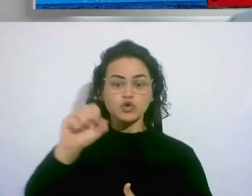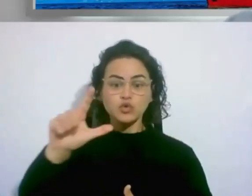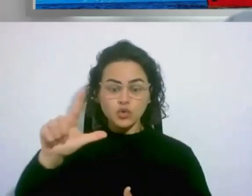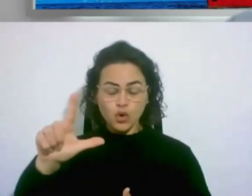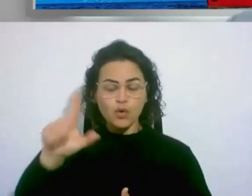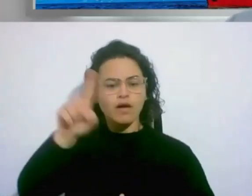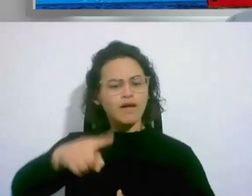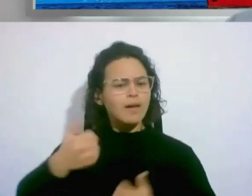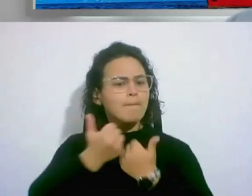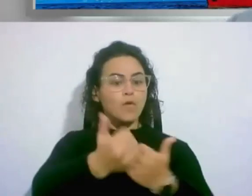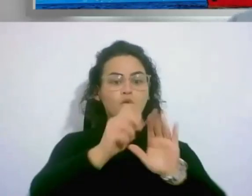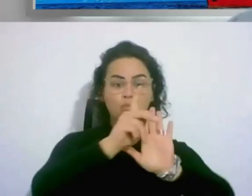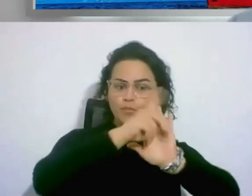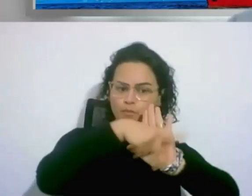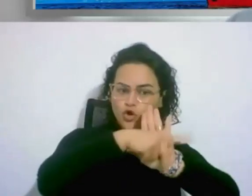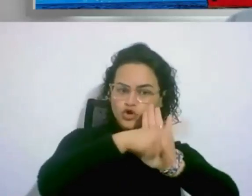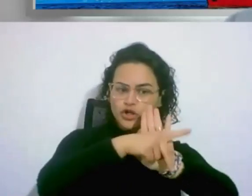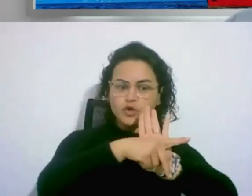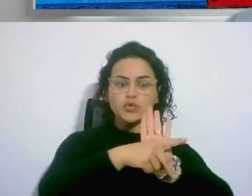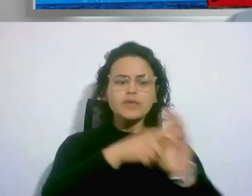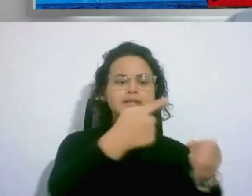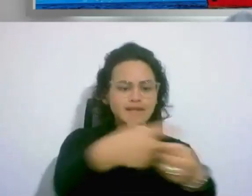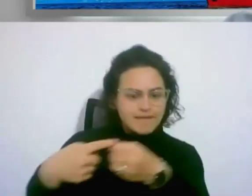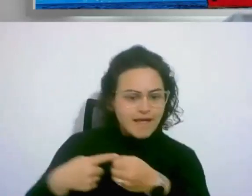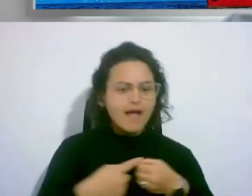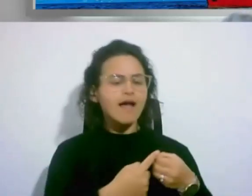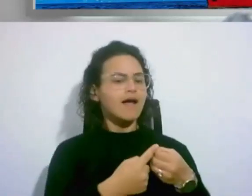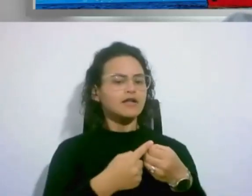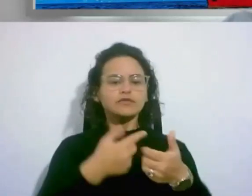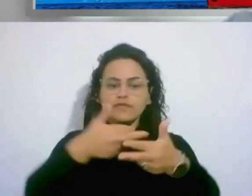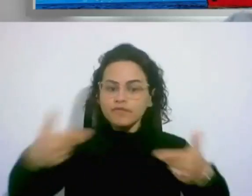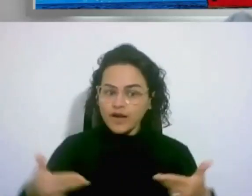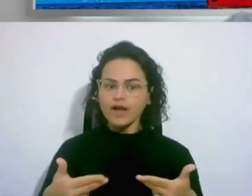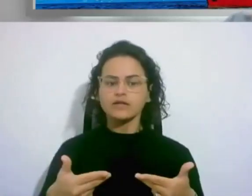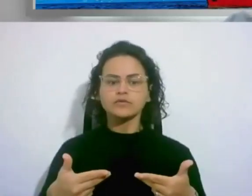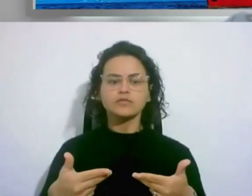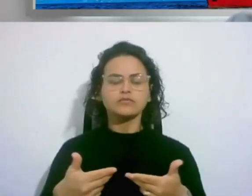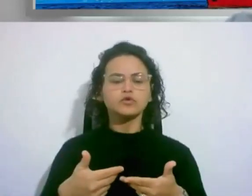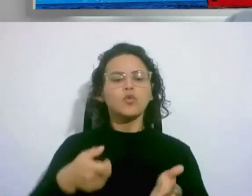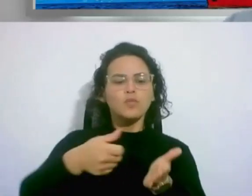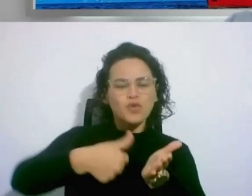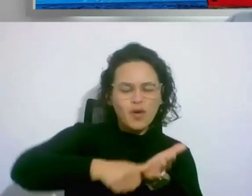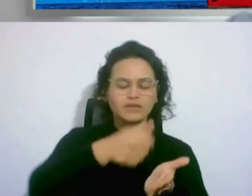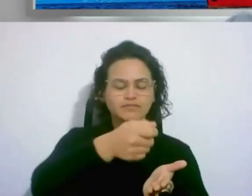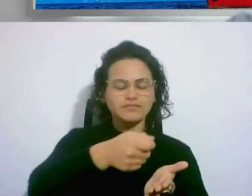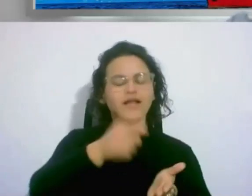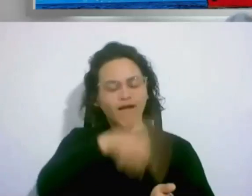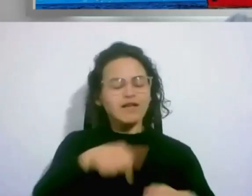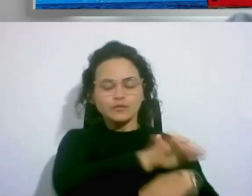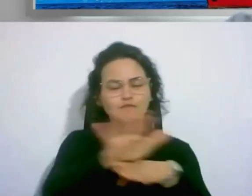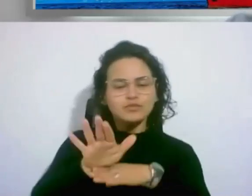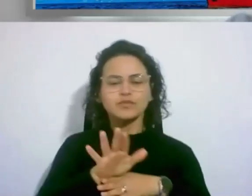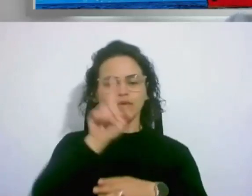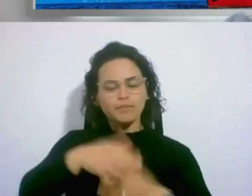projetos de muitas cidades, muitos clubes têm apresentado seus projetos à Cresol, então a gente também quer fazer aqui nesse início o agradecimento